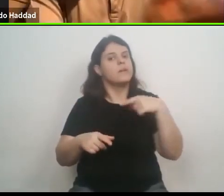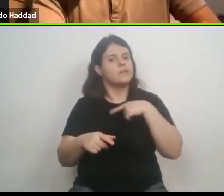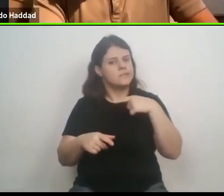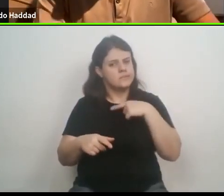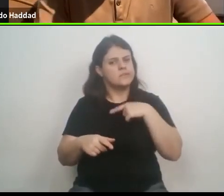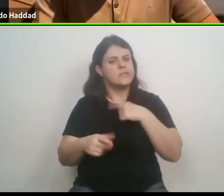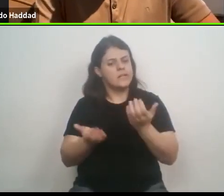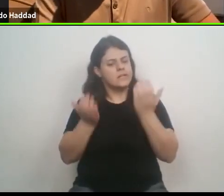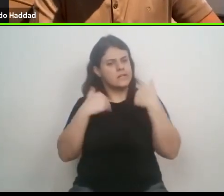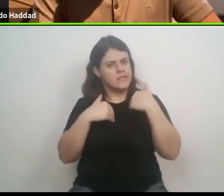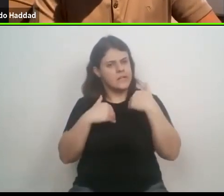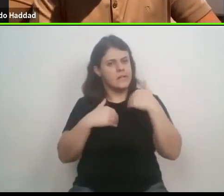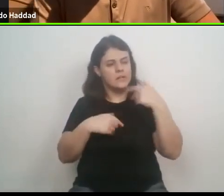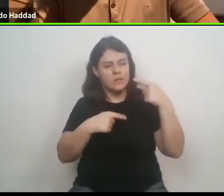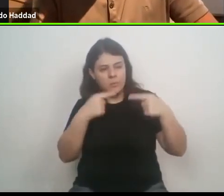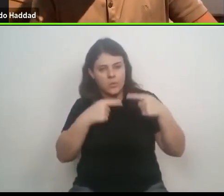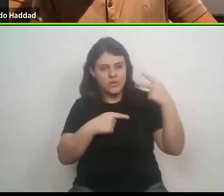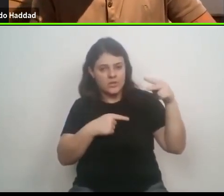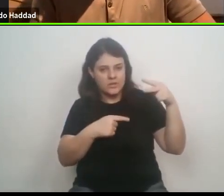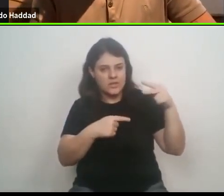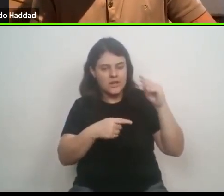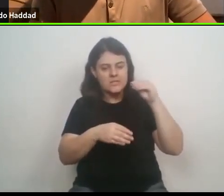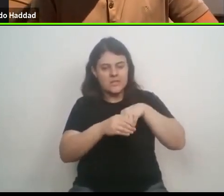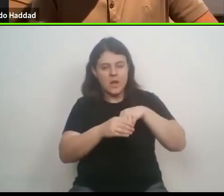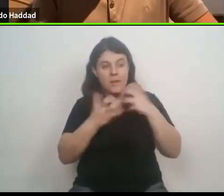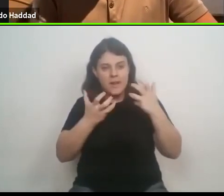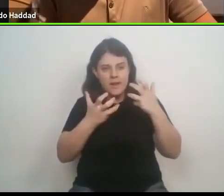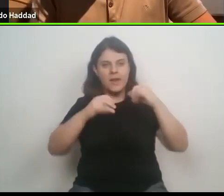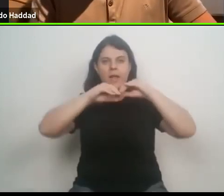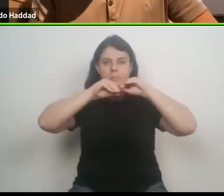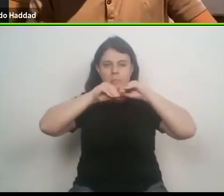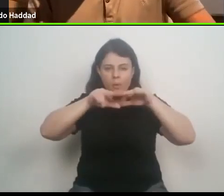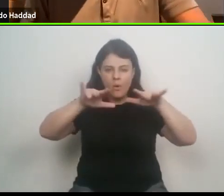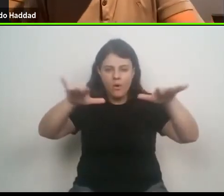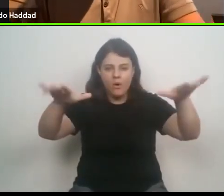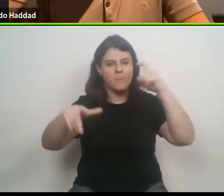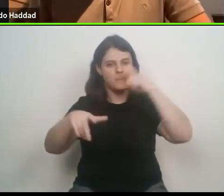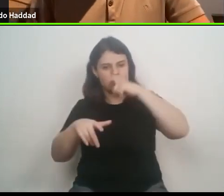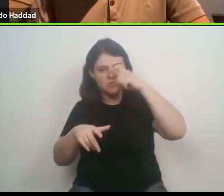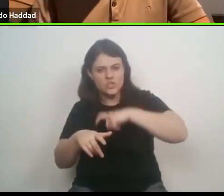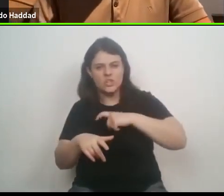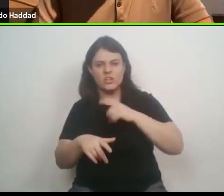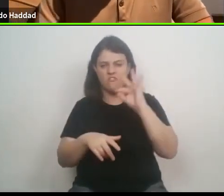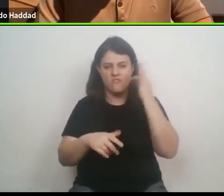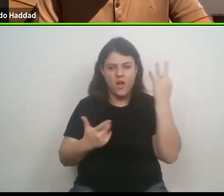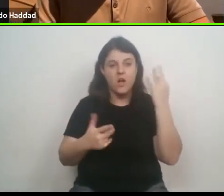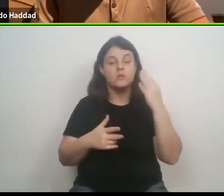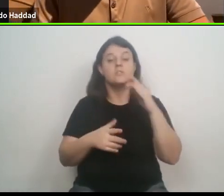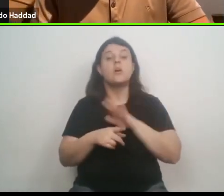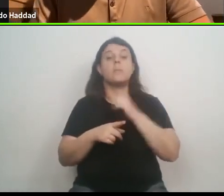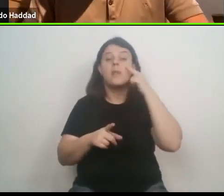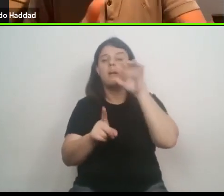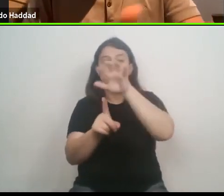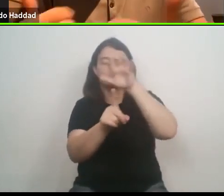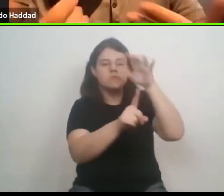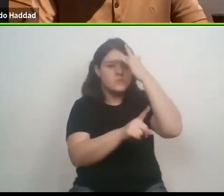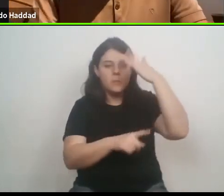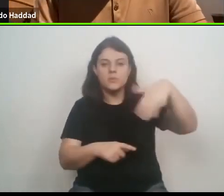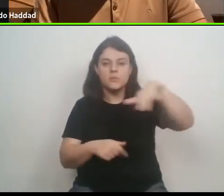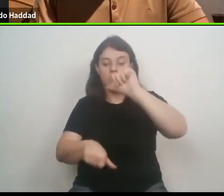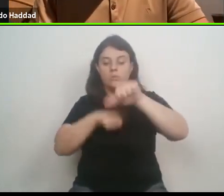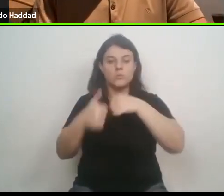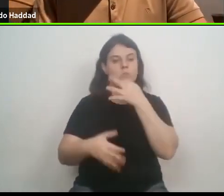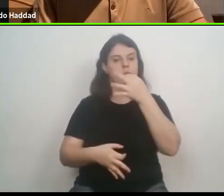uma política de disseminação de notícias falsas para orientar a opinião pública, né, à